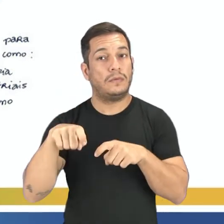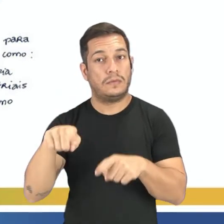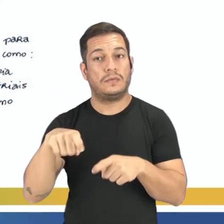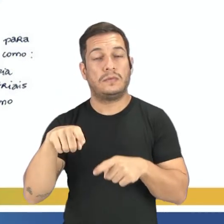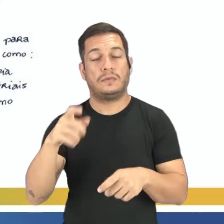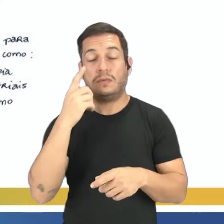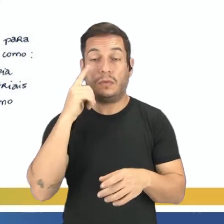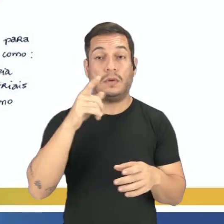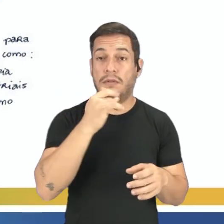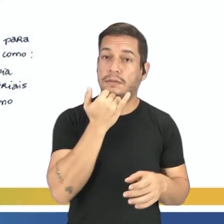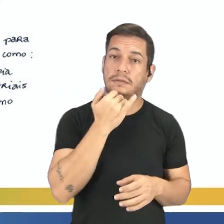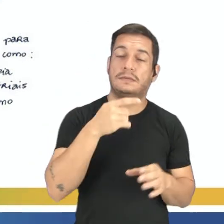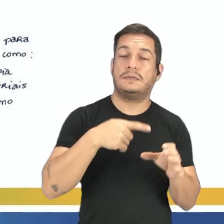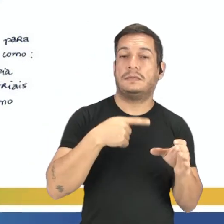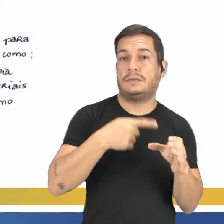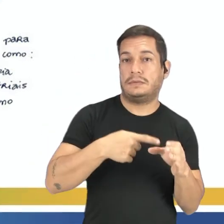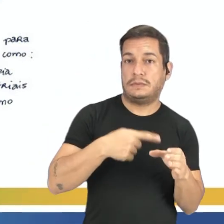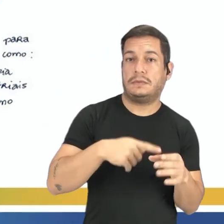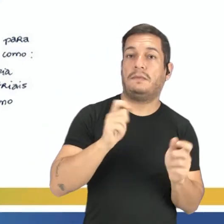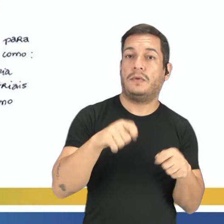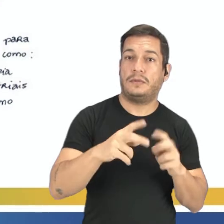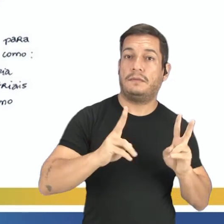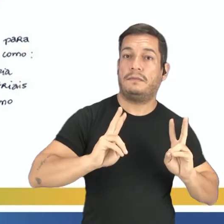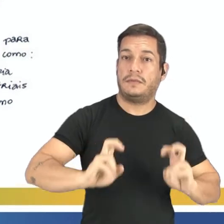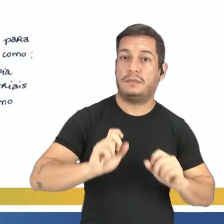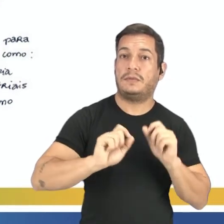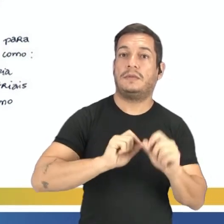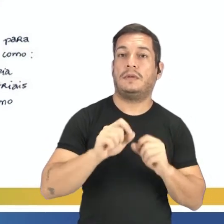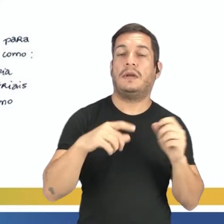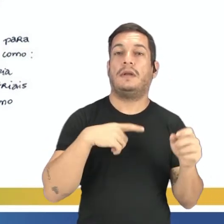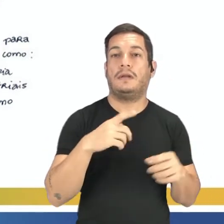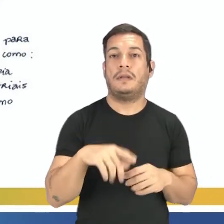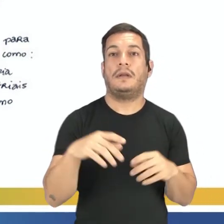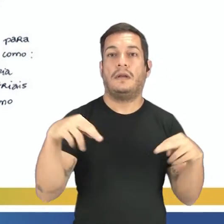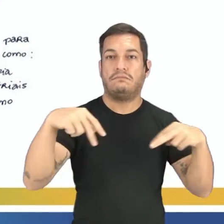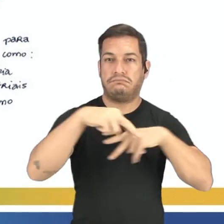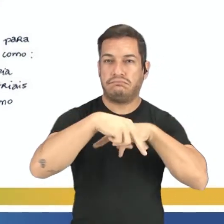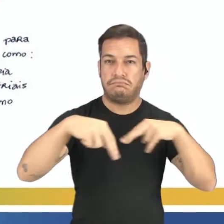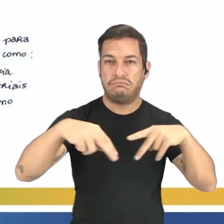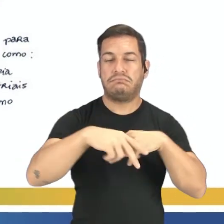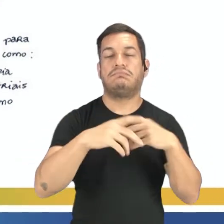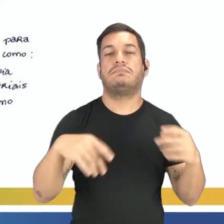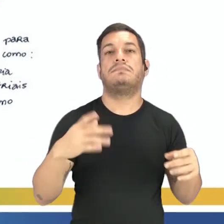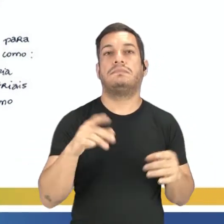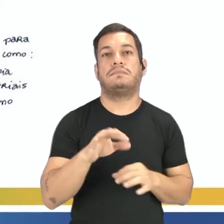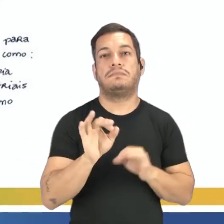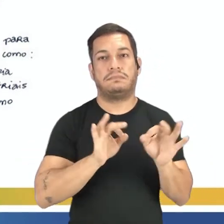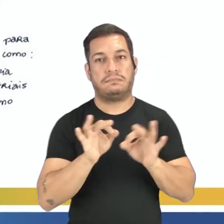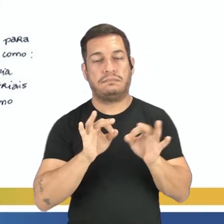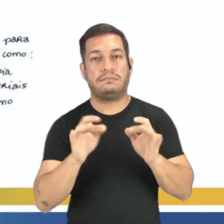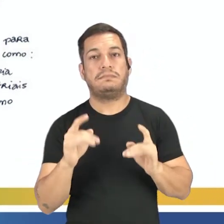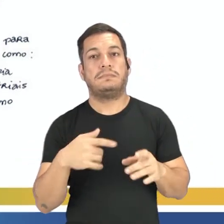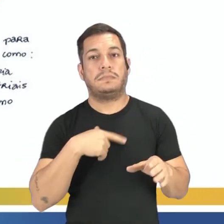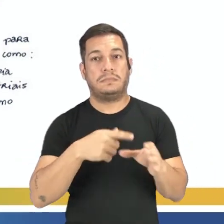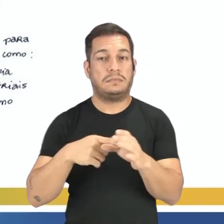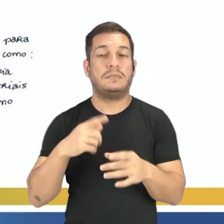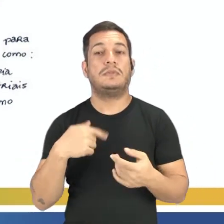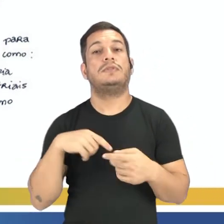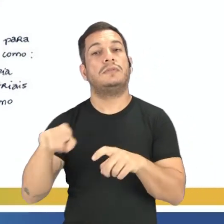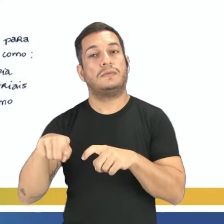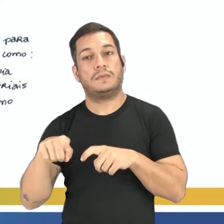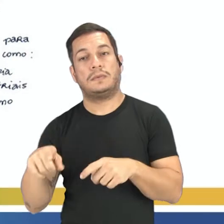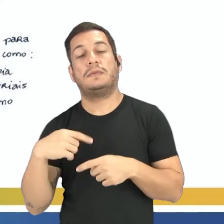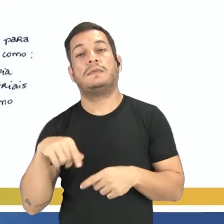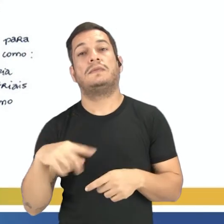urbano você pode observar que existem as grandes aglomerações que formam a cidade. Já no espaço rural, a